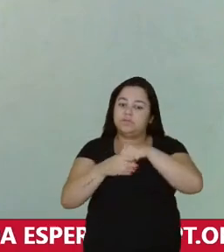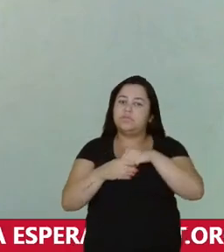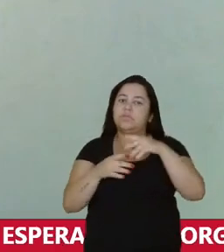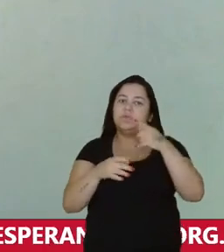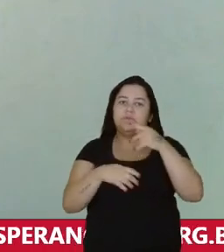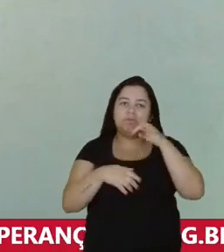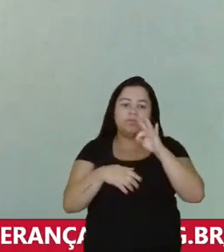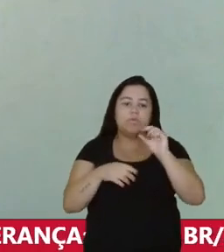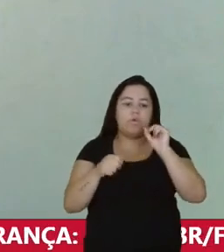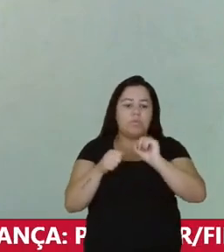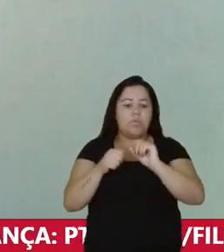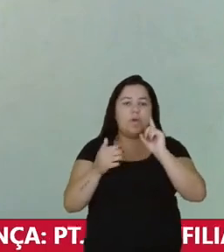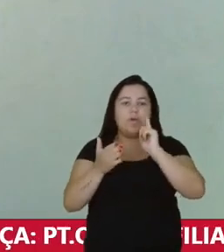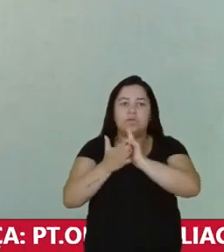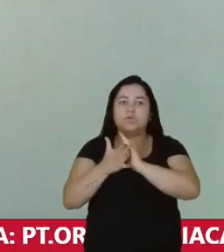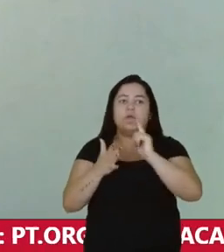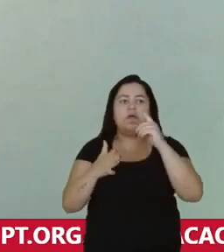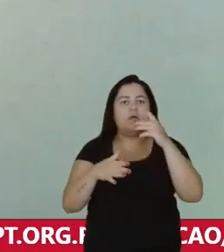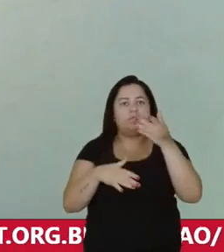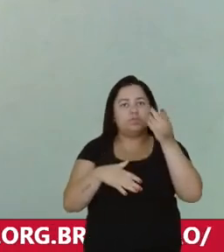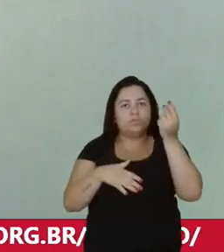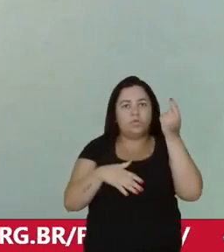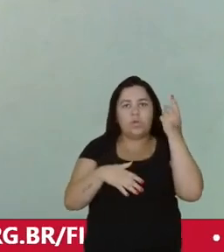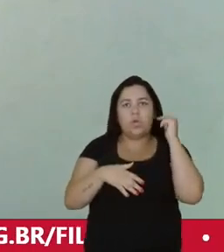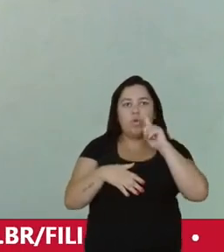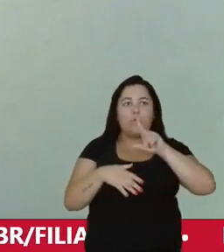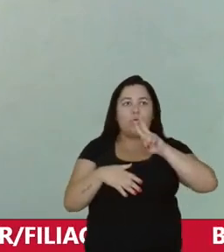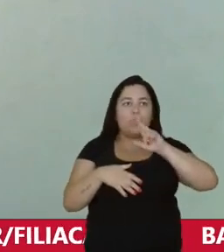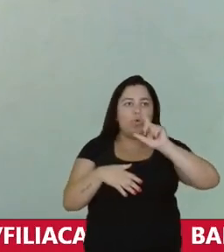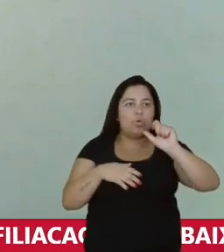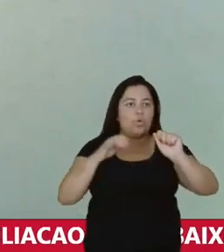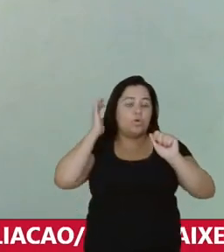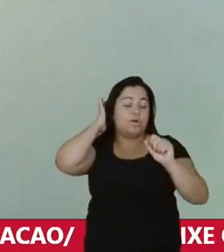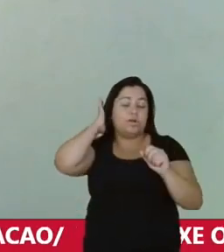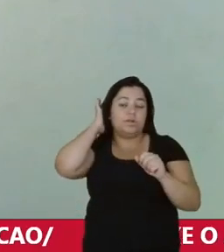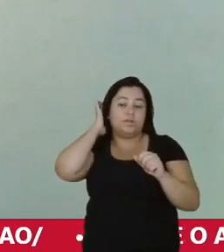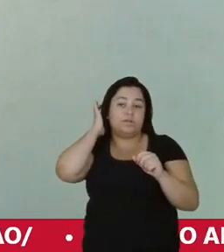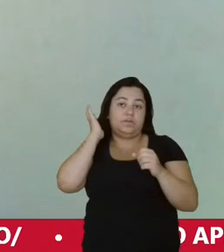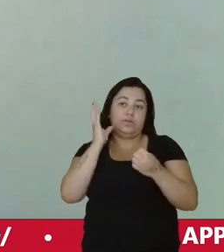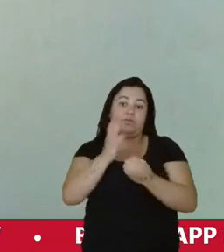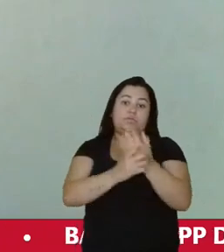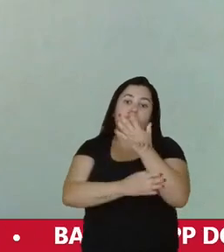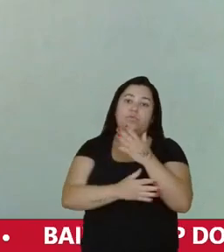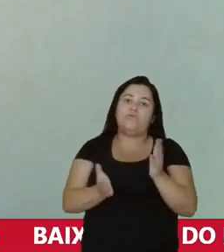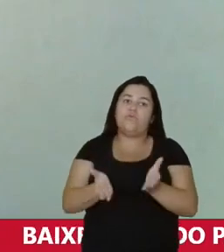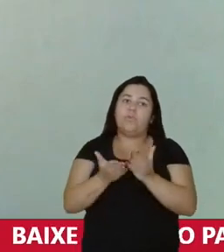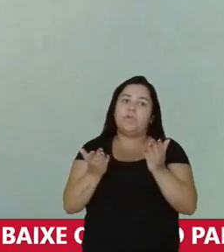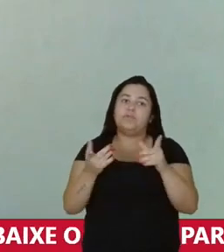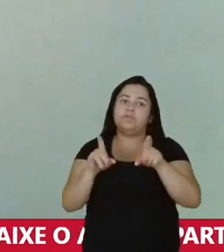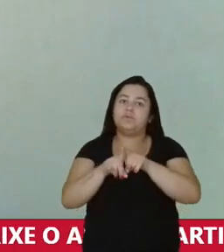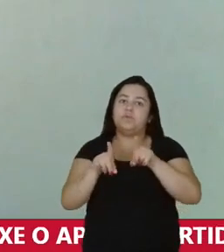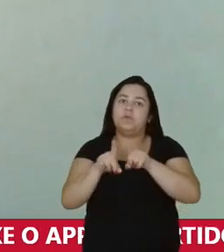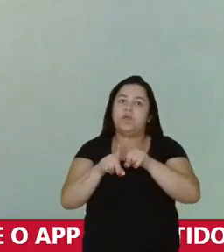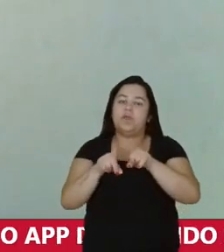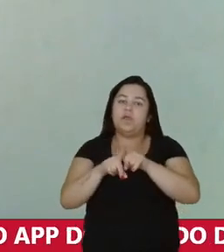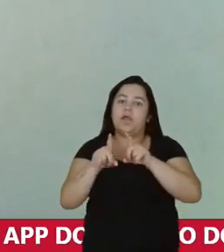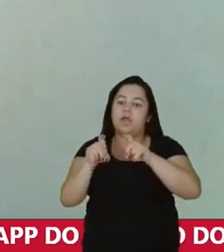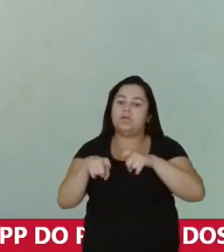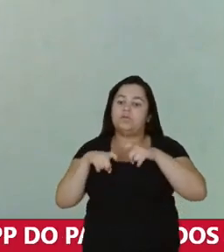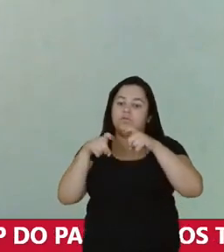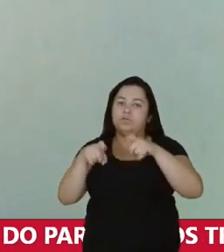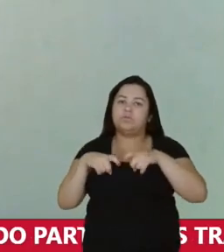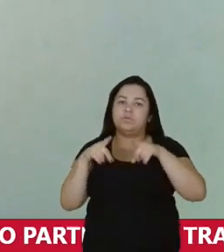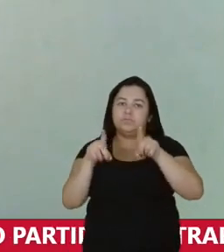papel muito importante nas épocas do governo Lula, criando políticas de fomentação à agricultura,